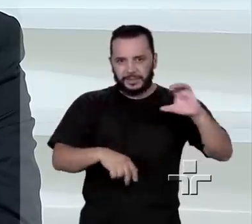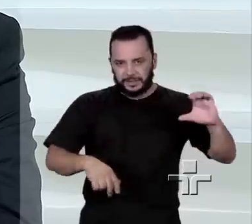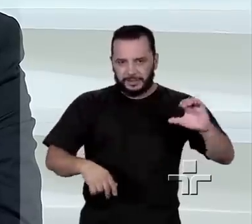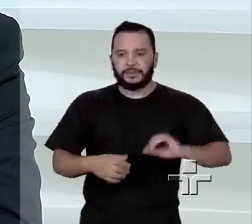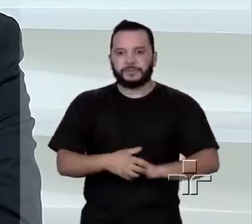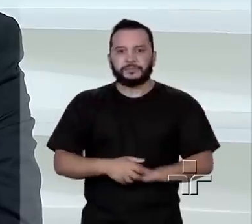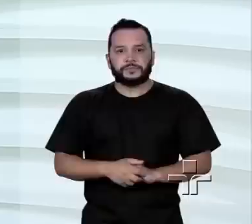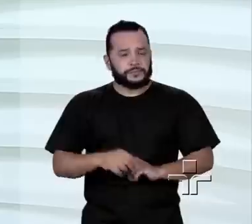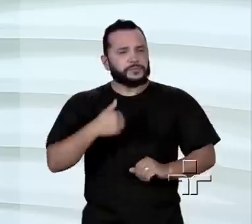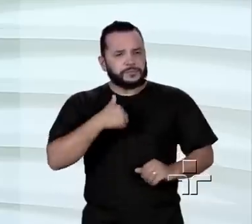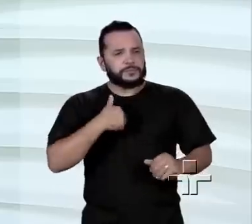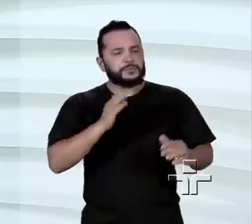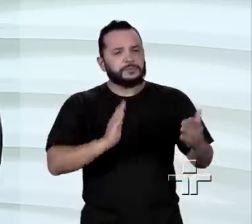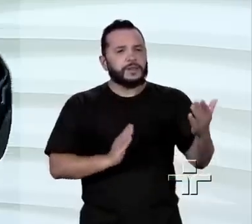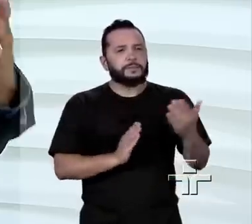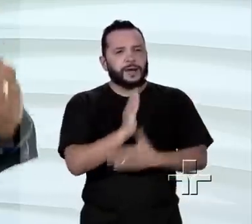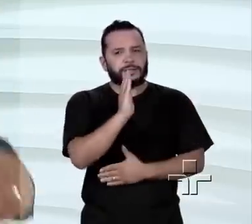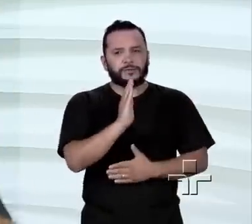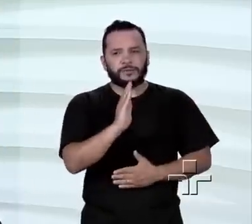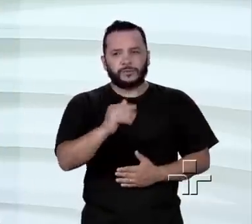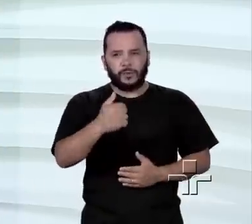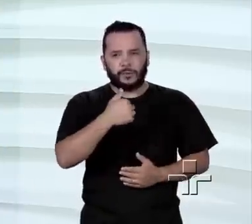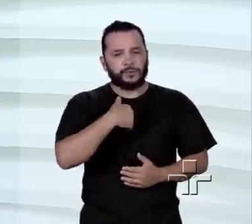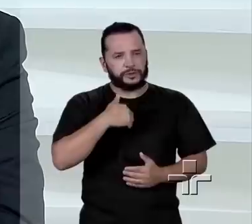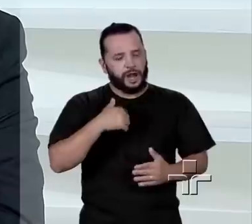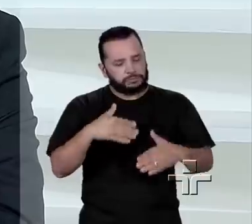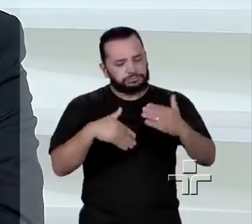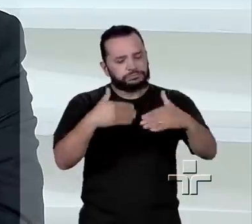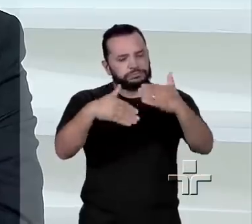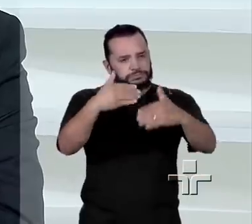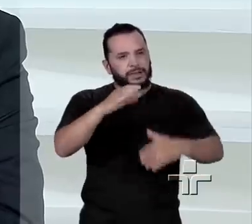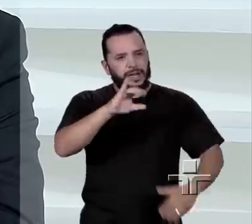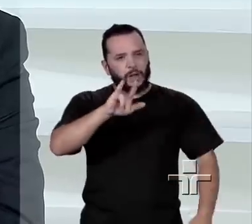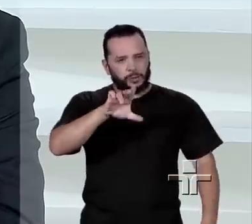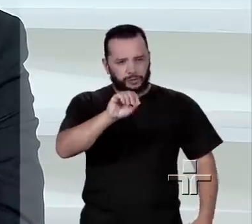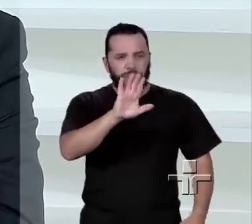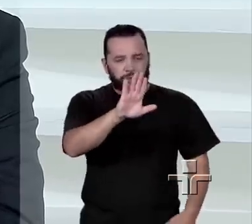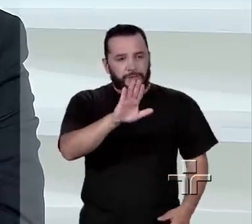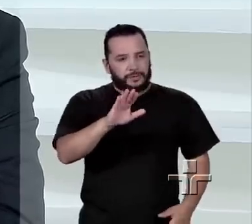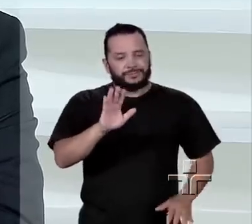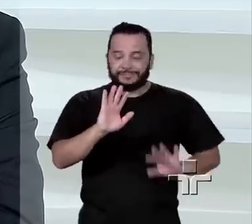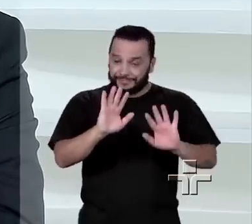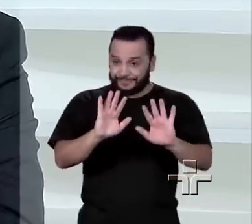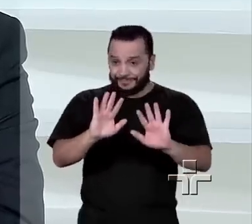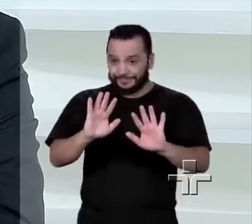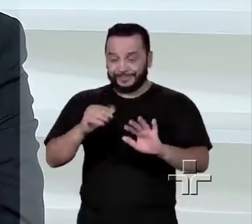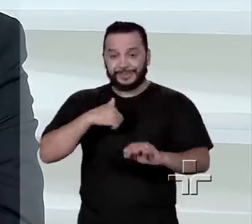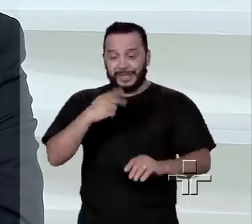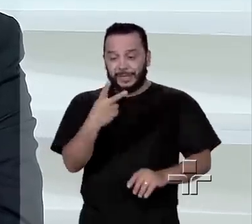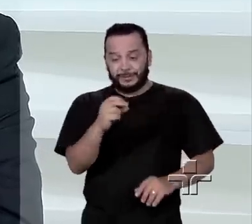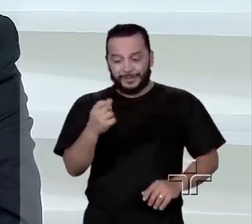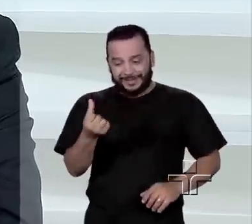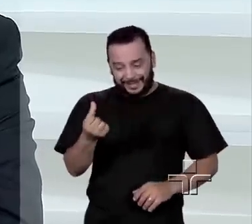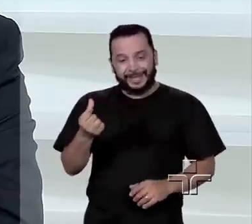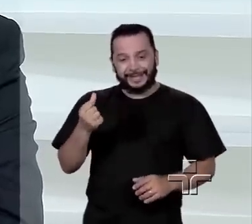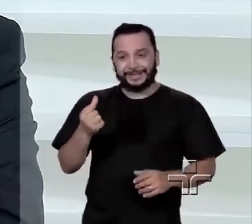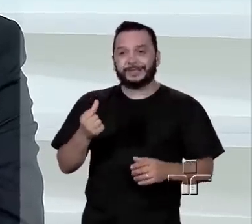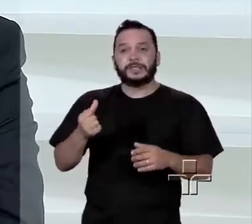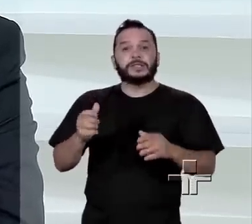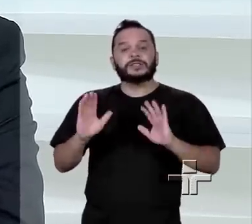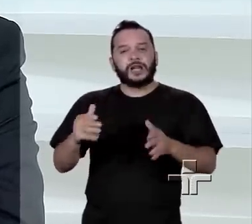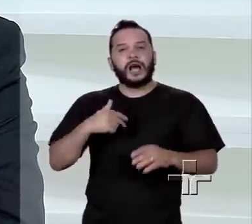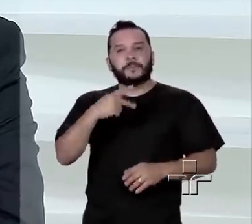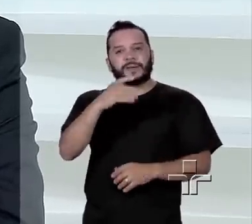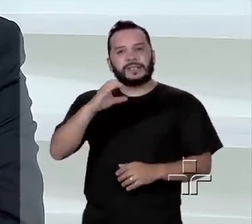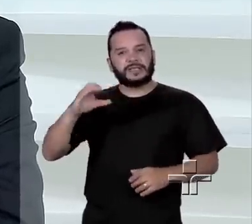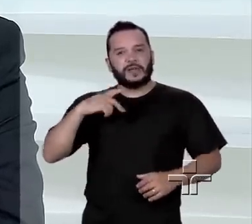ser candidato a presidente, o Lembo estava aquecendo. Isso. Eu pergunto para o senhor, de 2006 para cá, o PCC ganhou força e o senhor